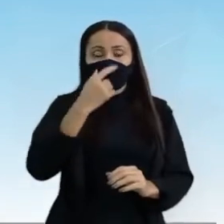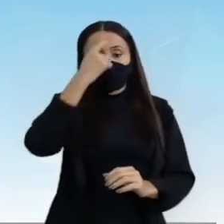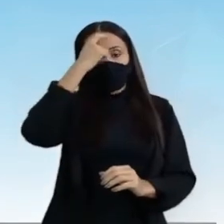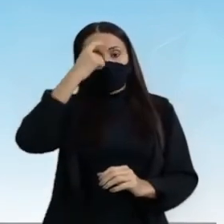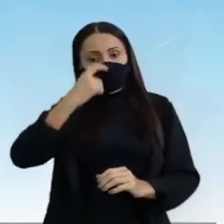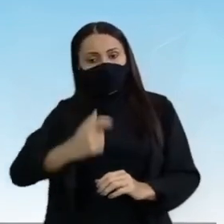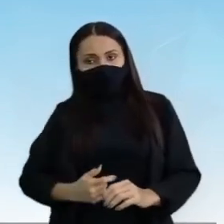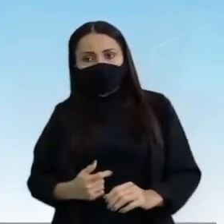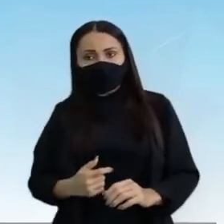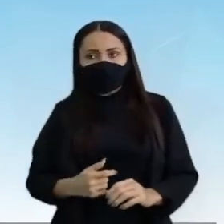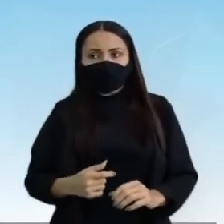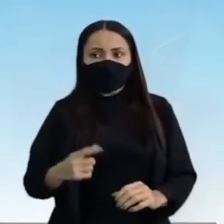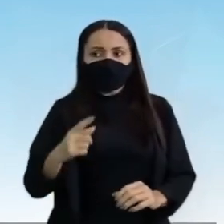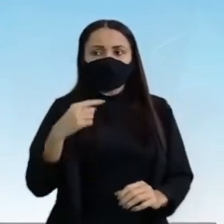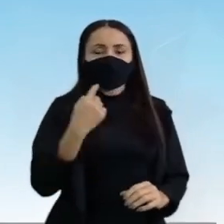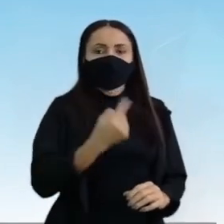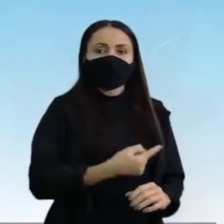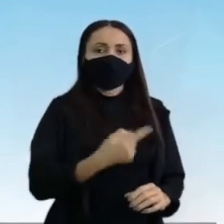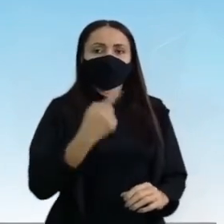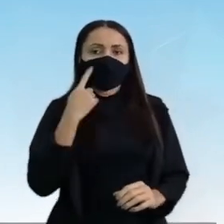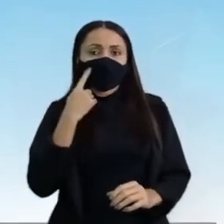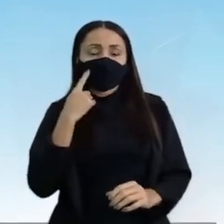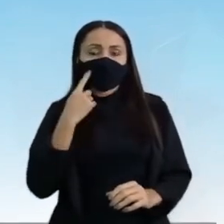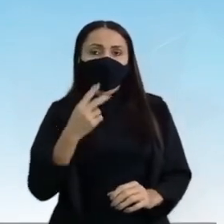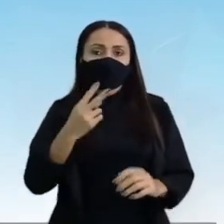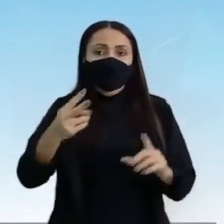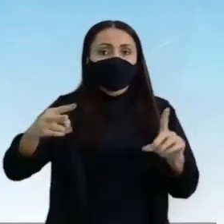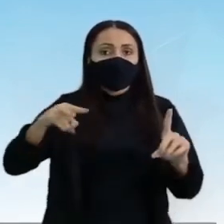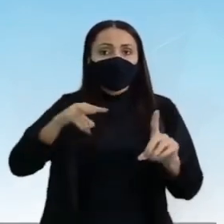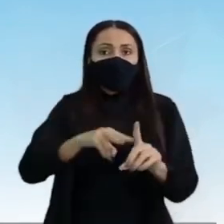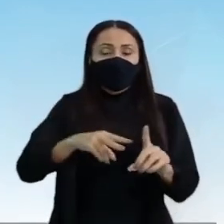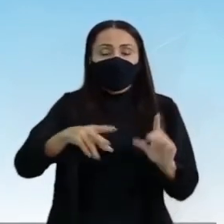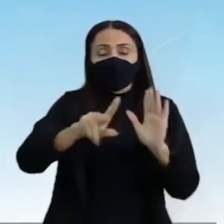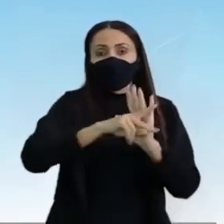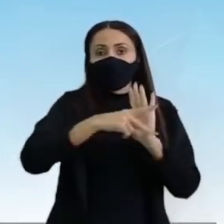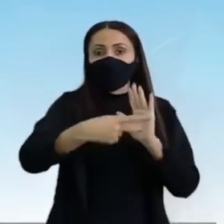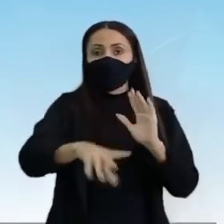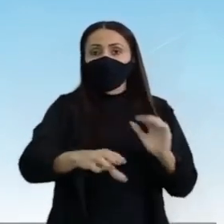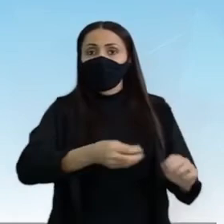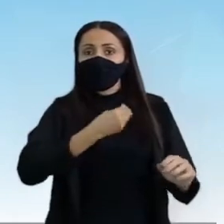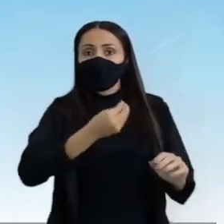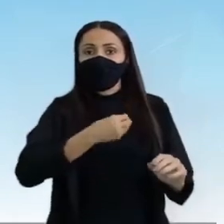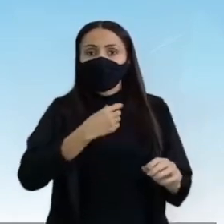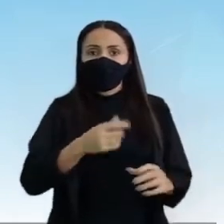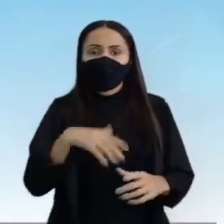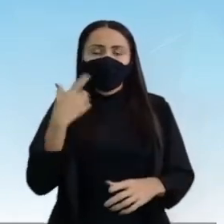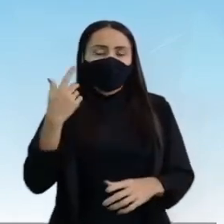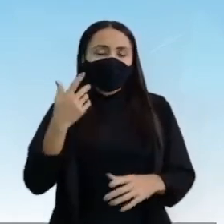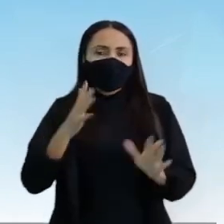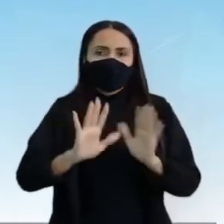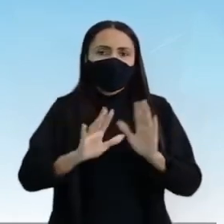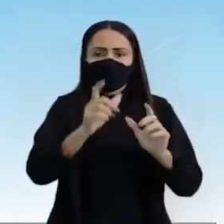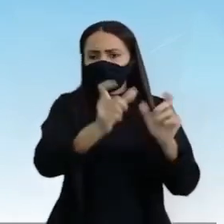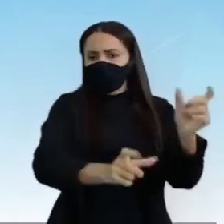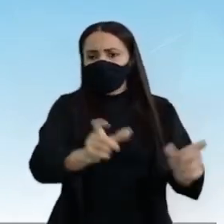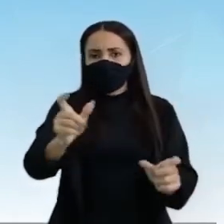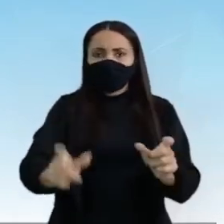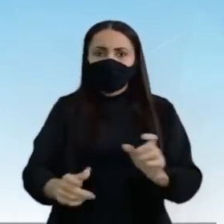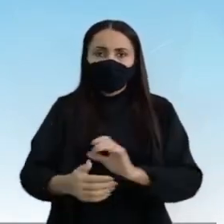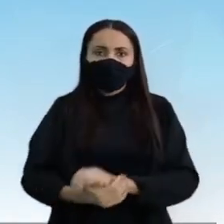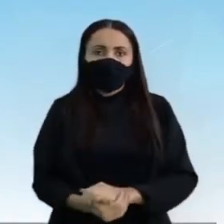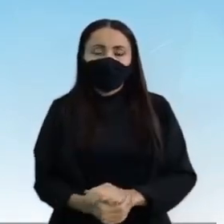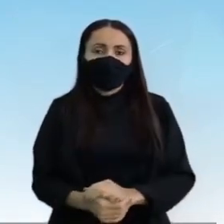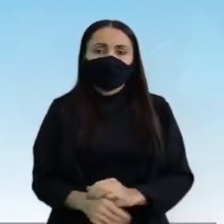autônomos e nós somos aí espectadores da nossa própria vida, não da vida das outras pessoas. Nós somos